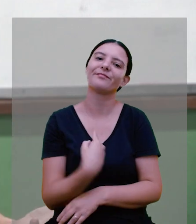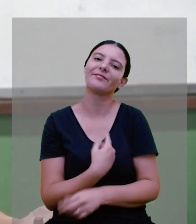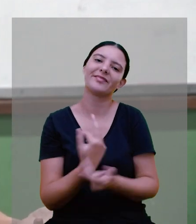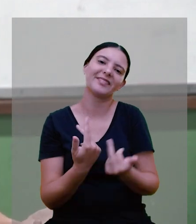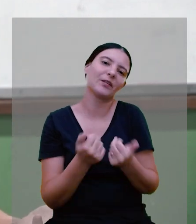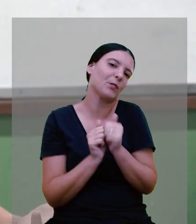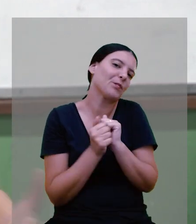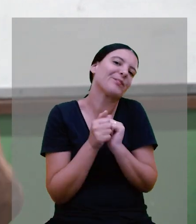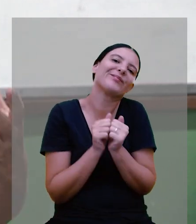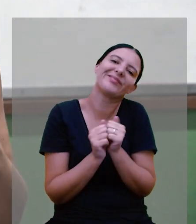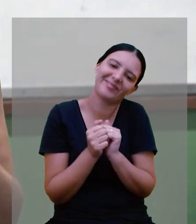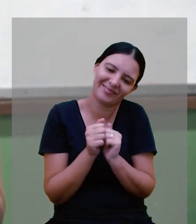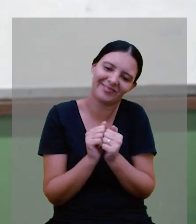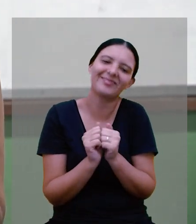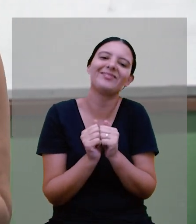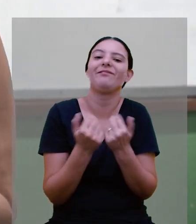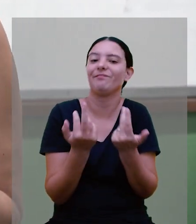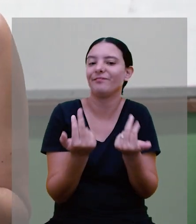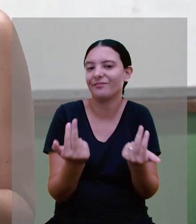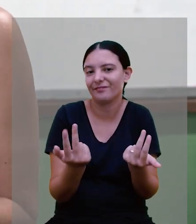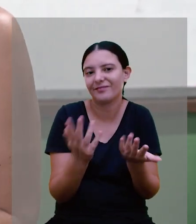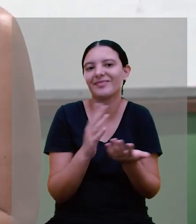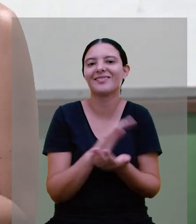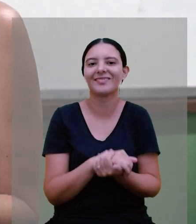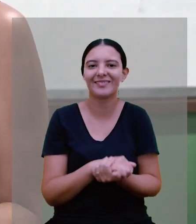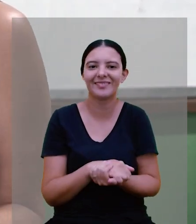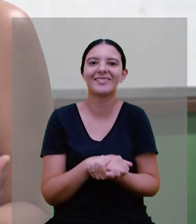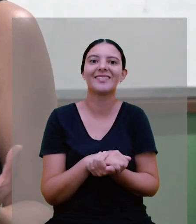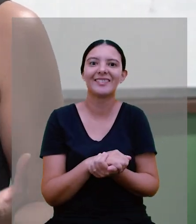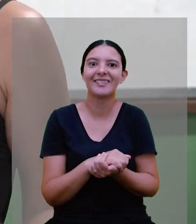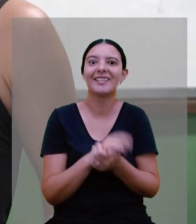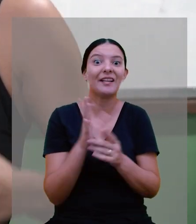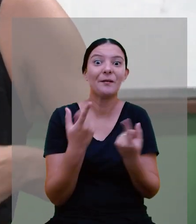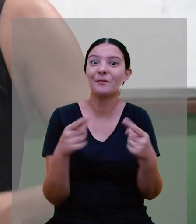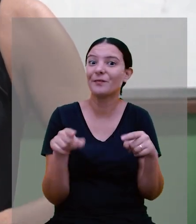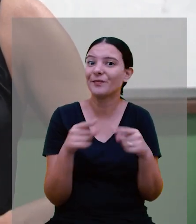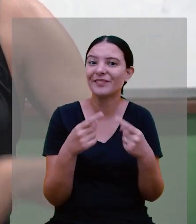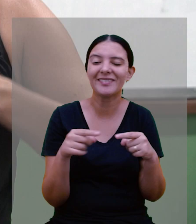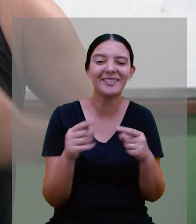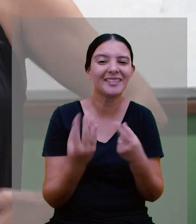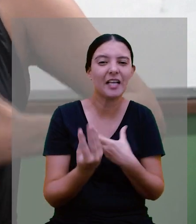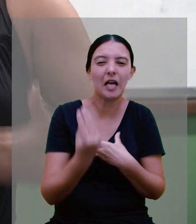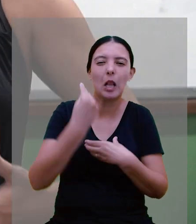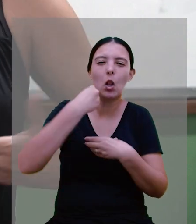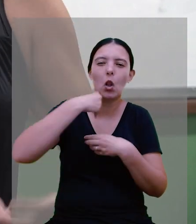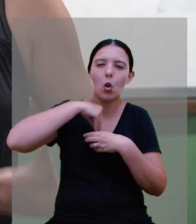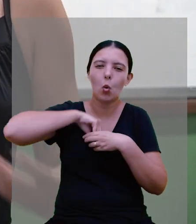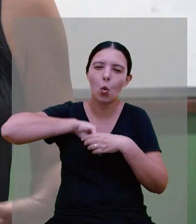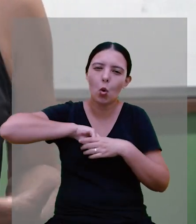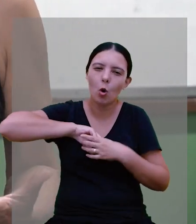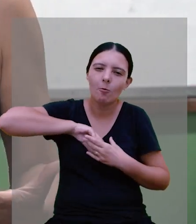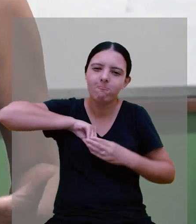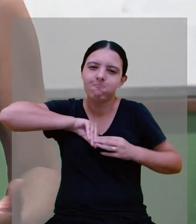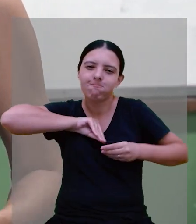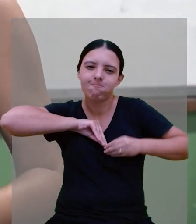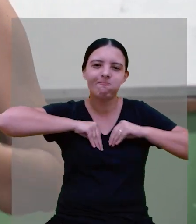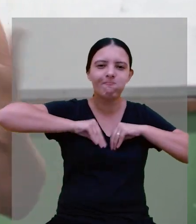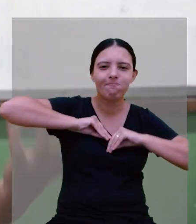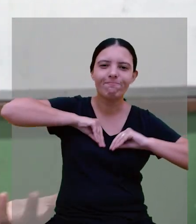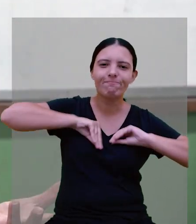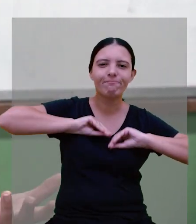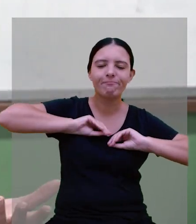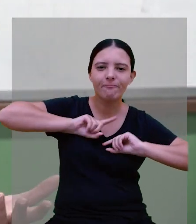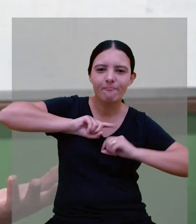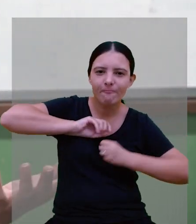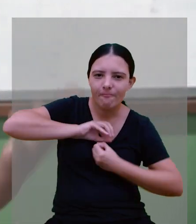faz o beijo. Fizesse na gente o que faz a música. Entrasse, desse aquela mexida por dentro e